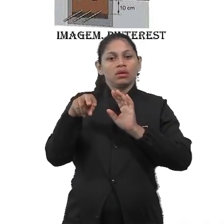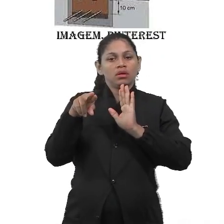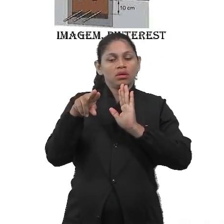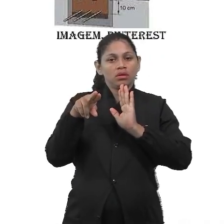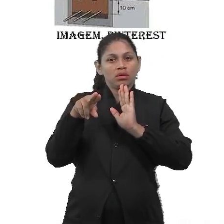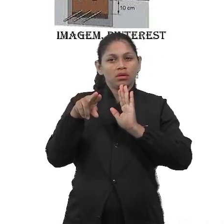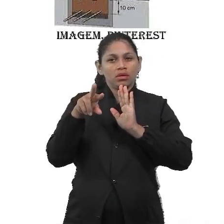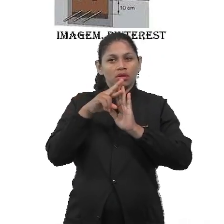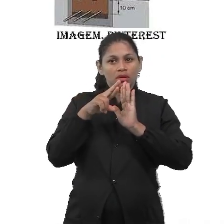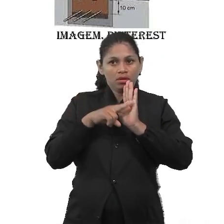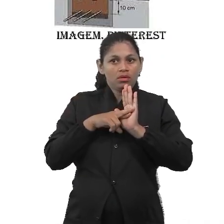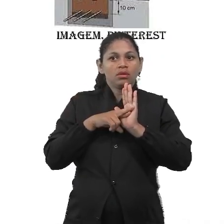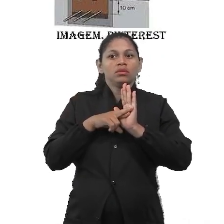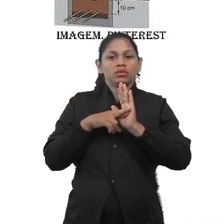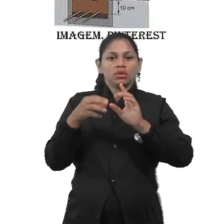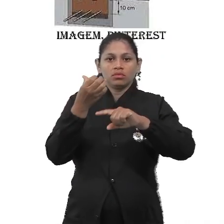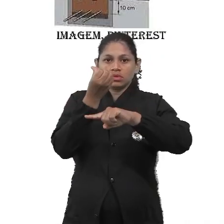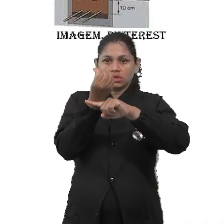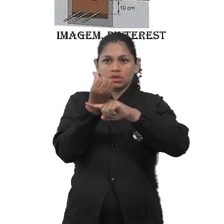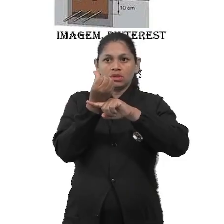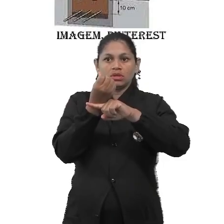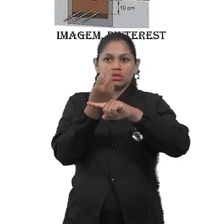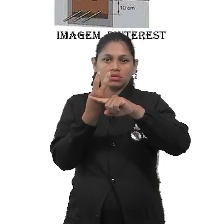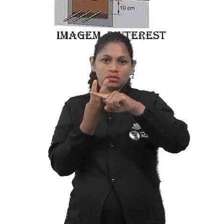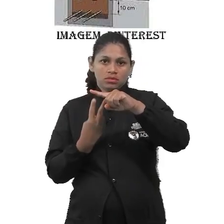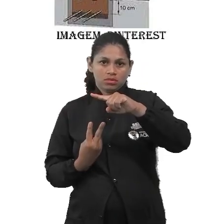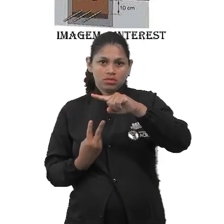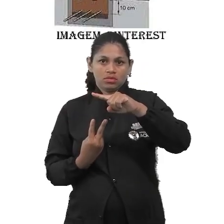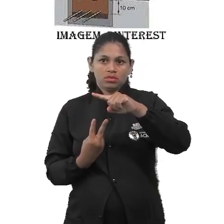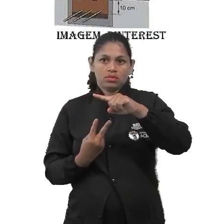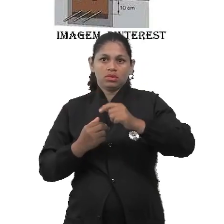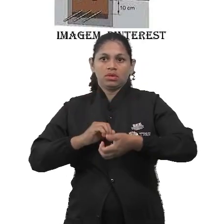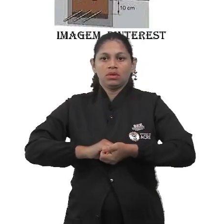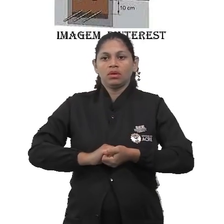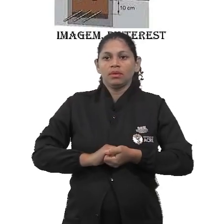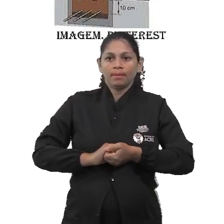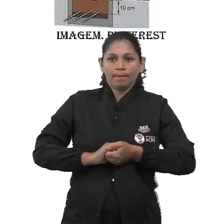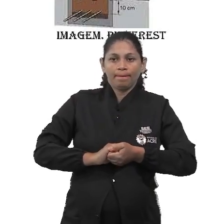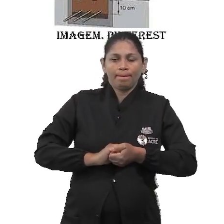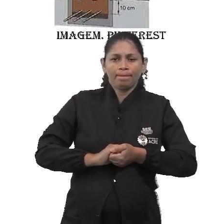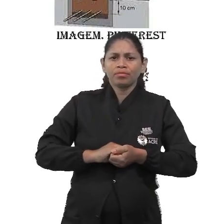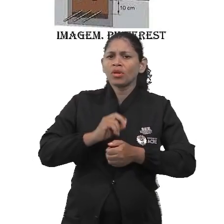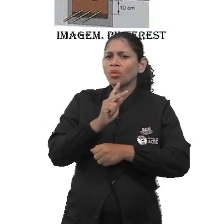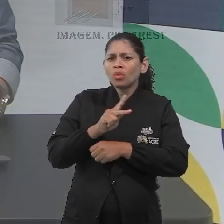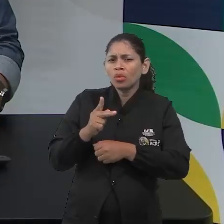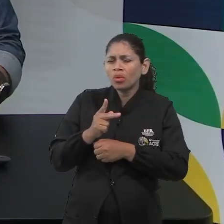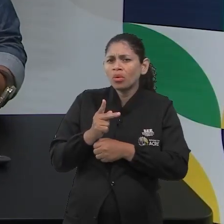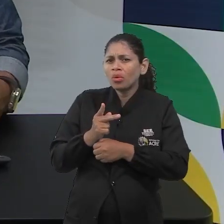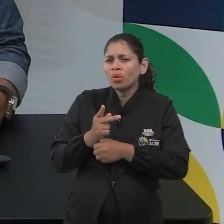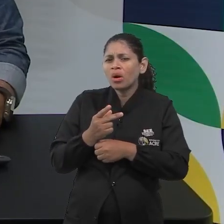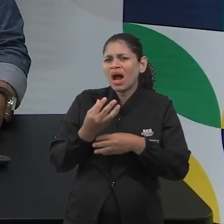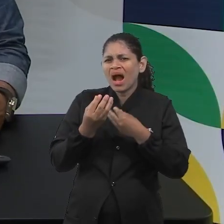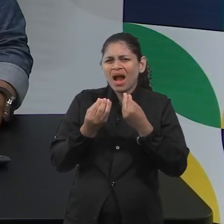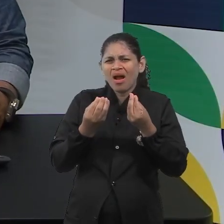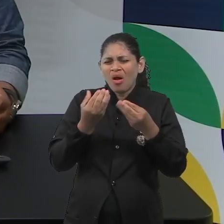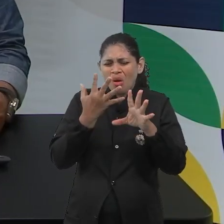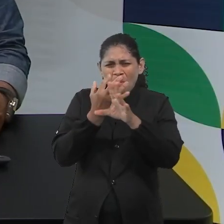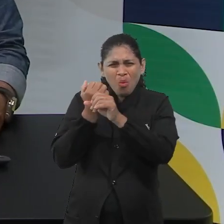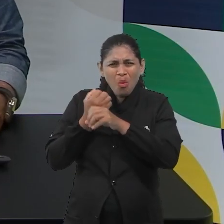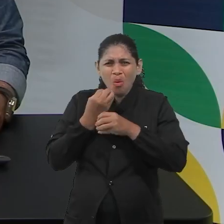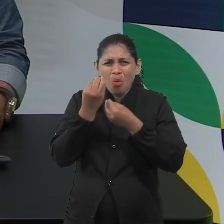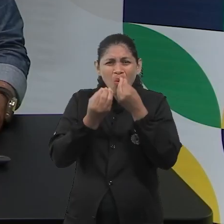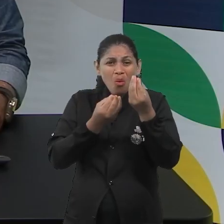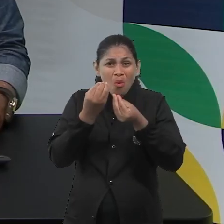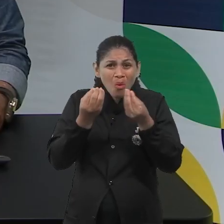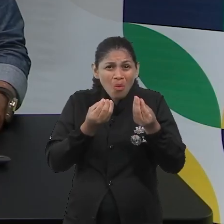relação, o 6 fica em cima e o 2 fica embaixo. Professor, cheguei agora num monte de cálculo. O que é que eu faço para